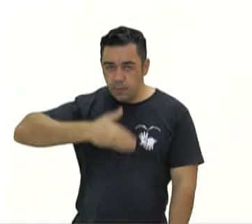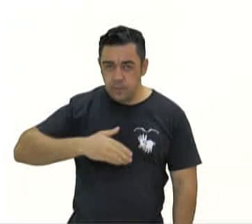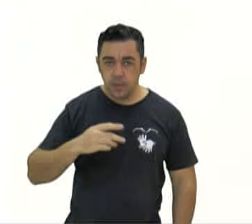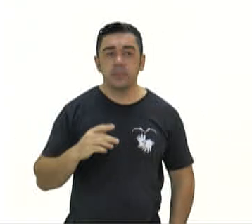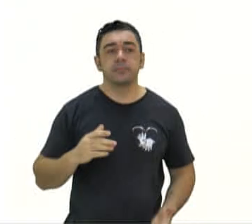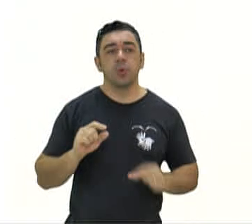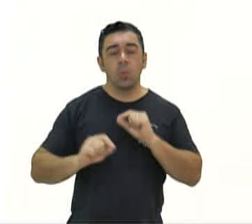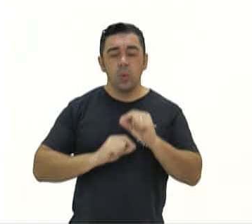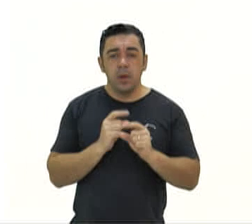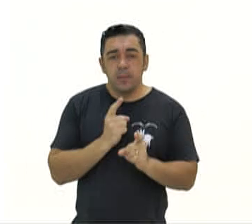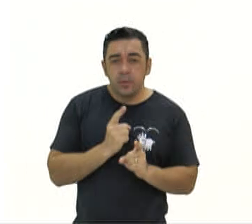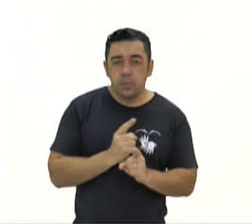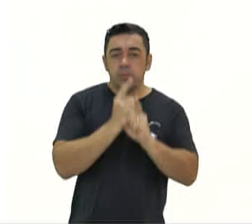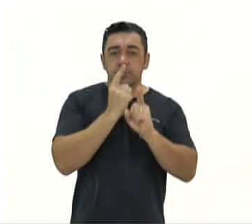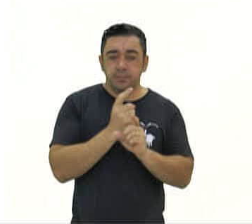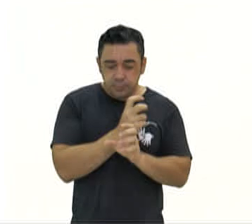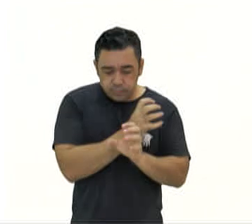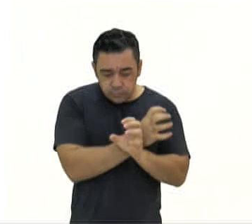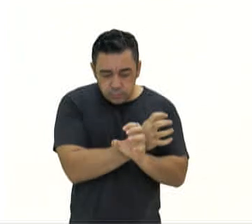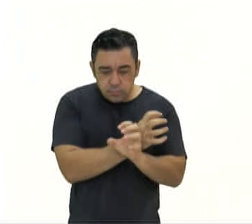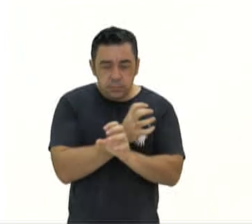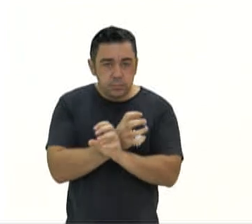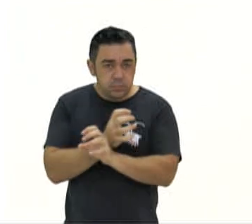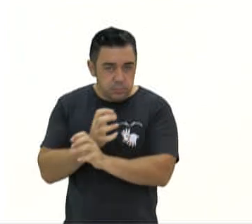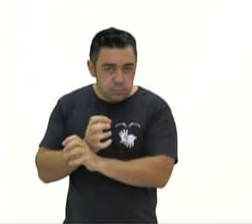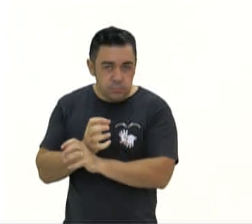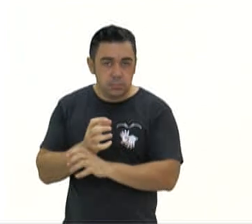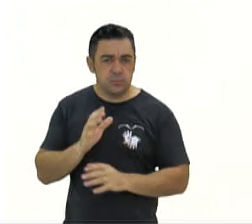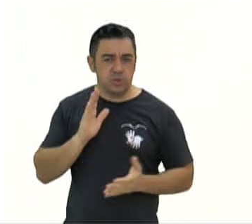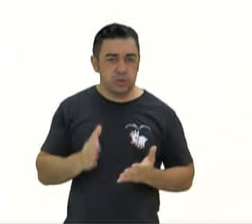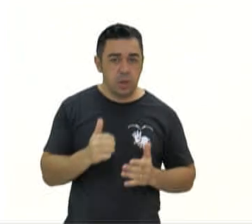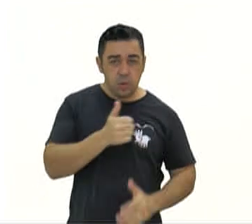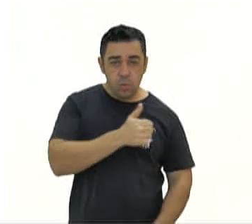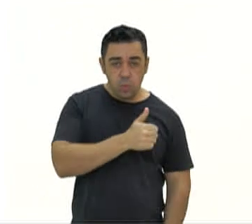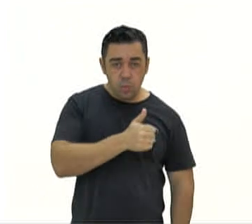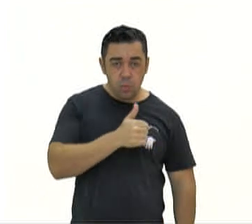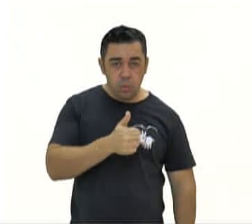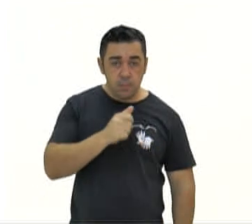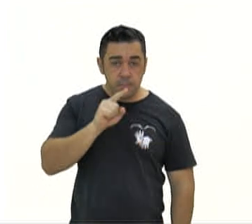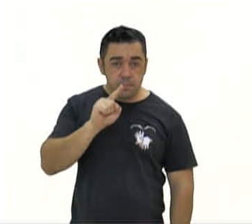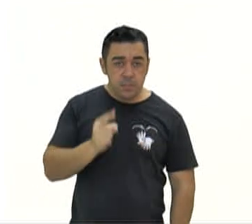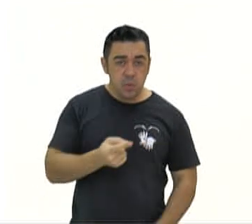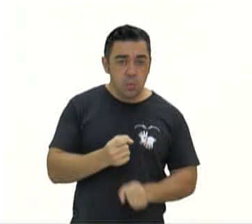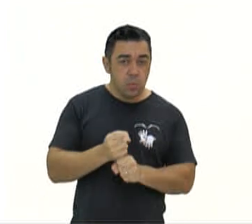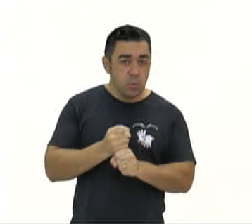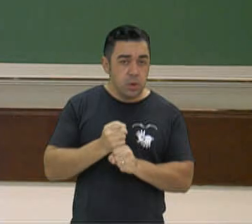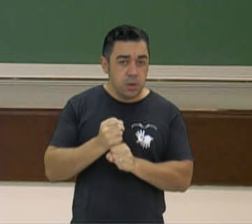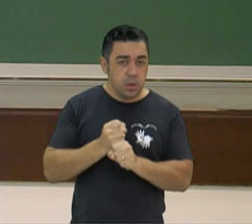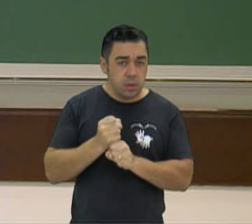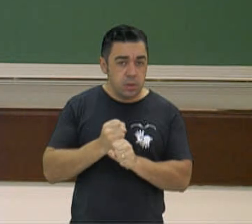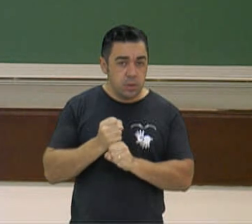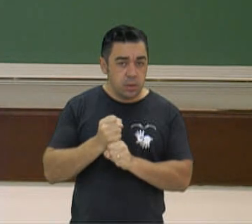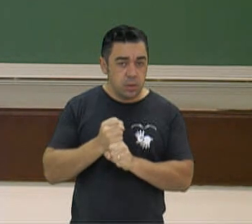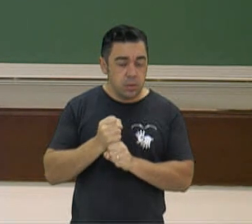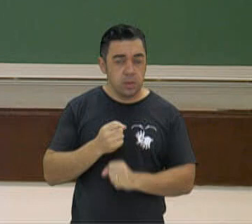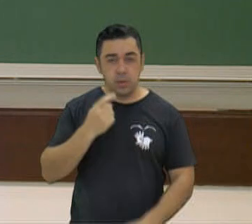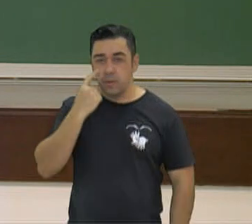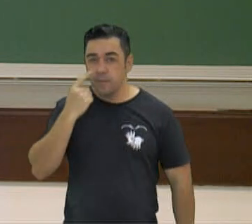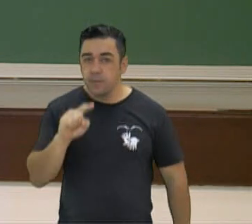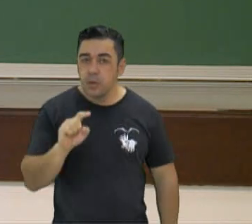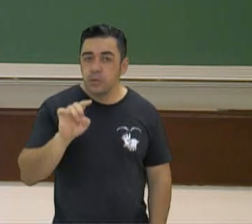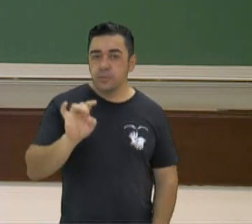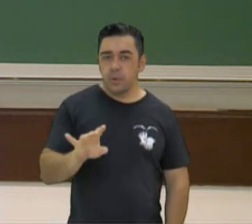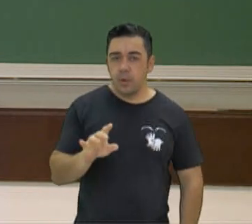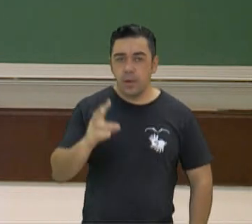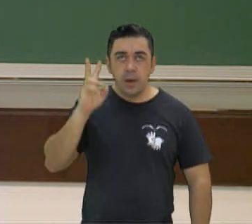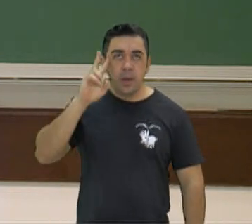que são restos ou marcas orgânicas com mais de 11 mil anos, né? Então, não necessariamente, a gente vê geralmente fóssil,